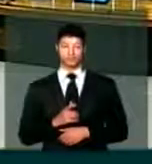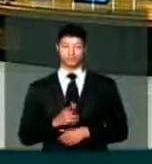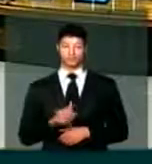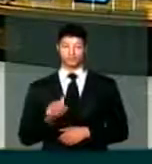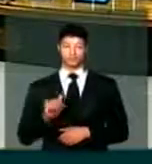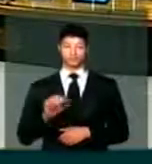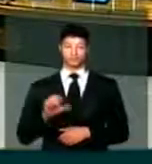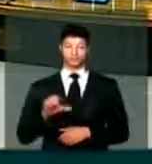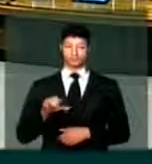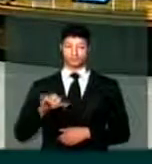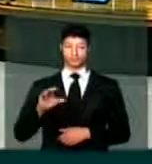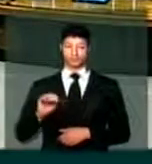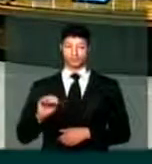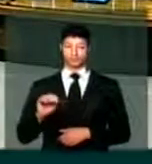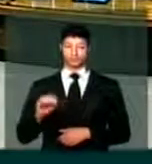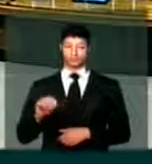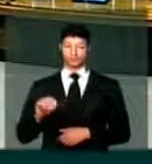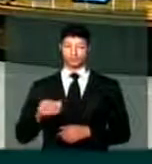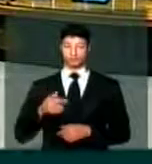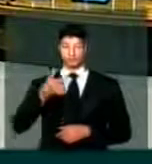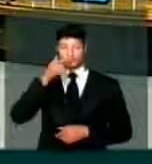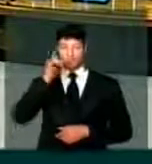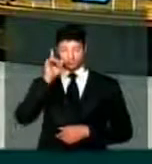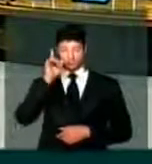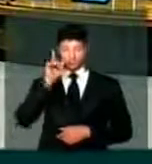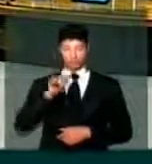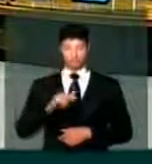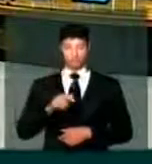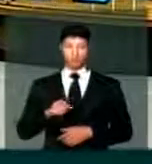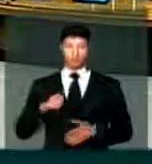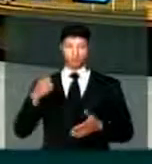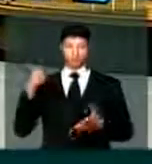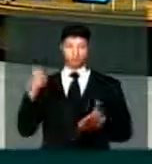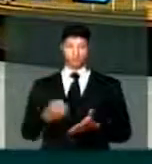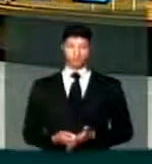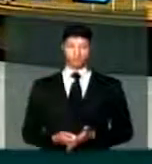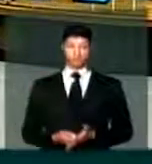ao Aécio Neves depois do debate de ontem é martelar